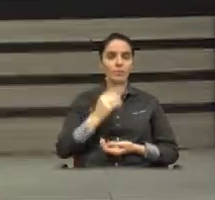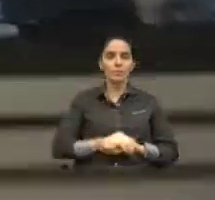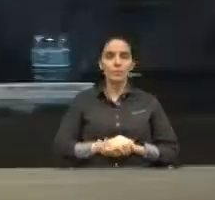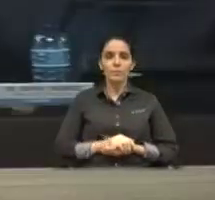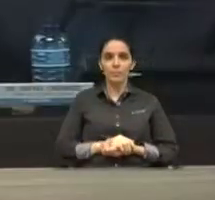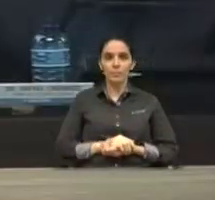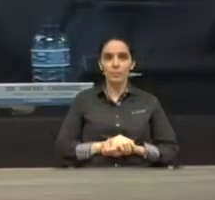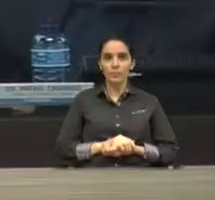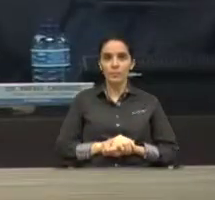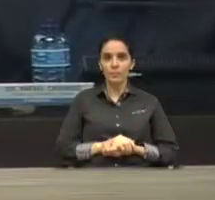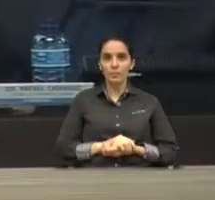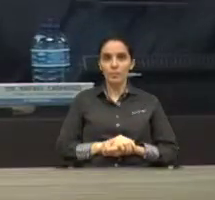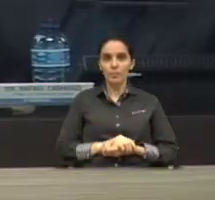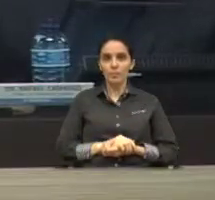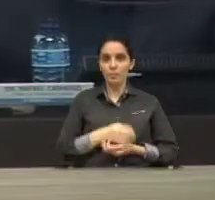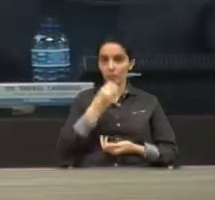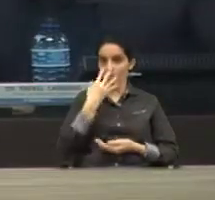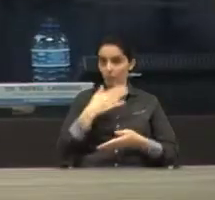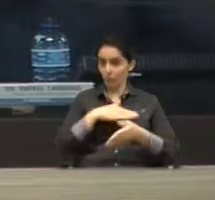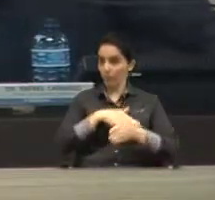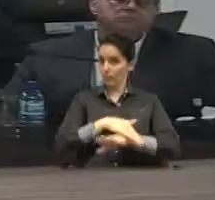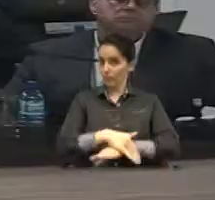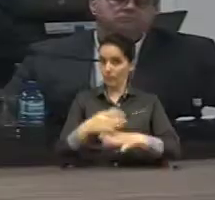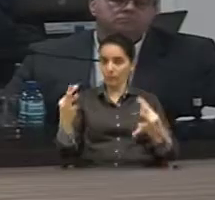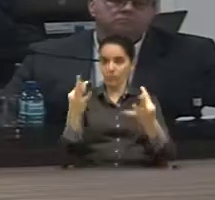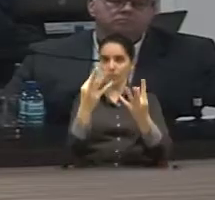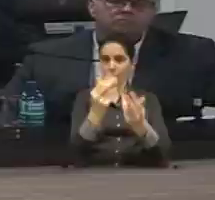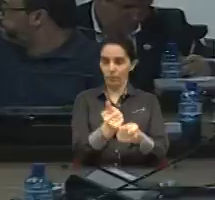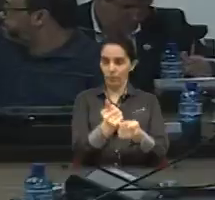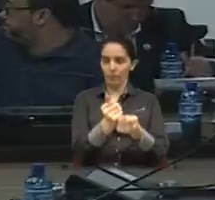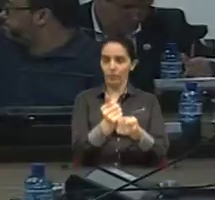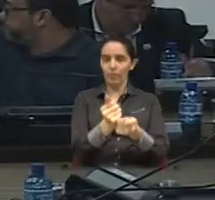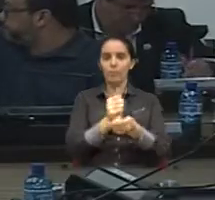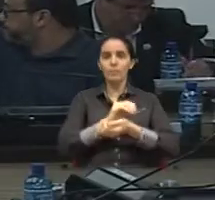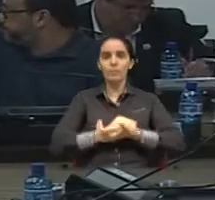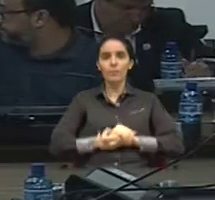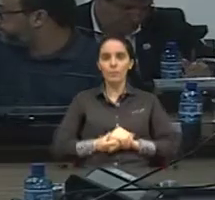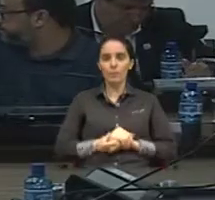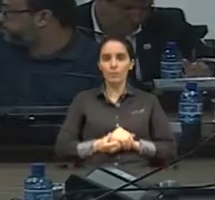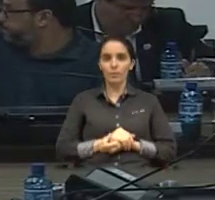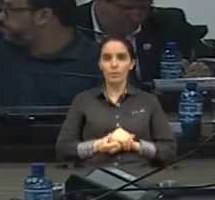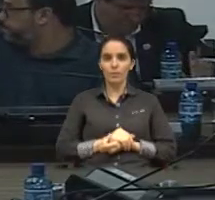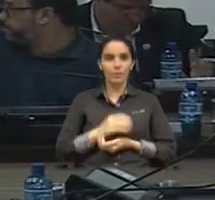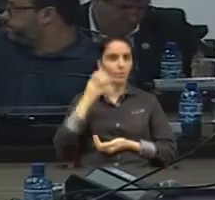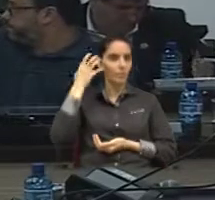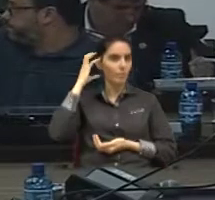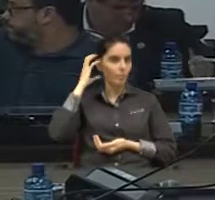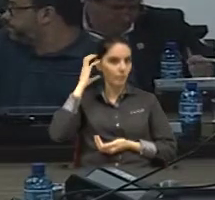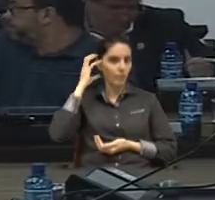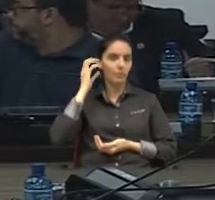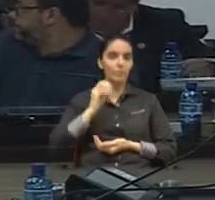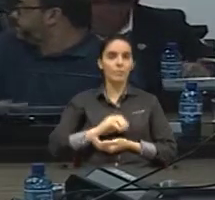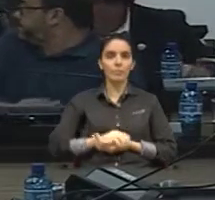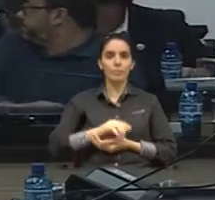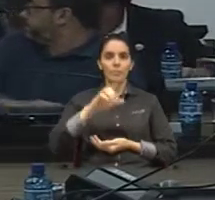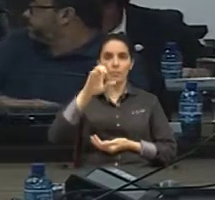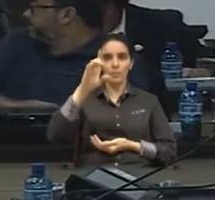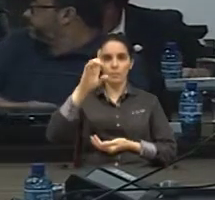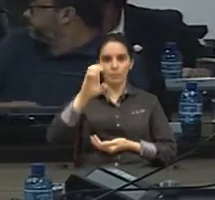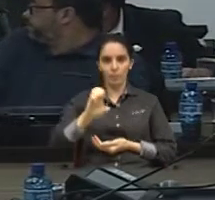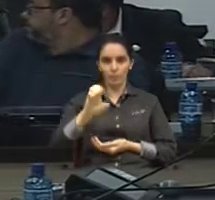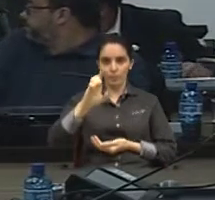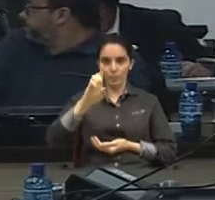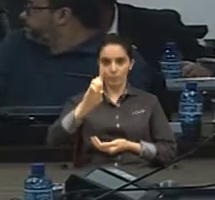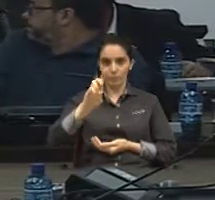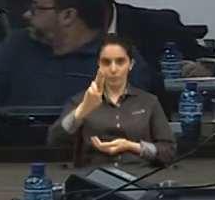Nilton Santos. Boa noite a todos os amigos ouvintes, pela Rádio Educadora